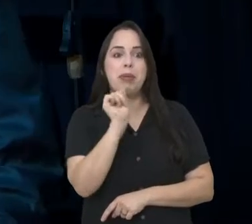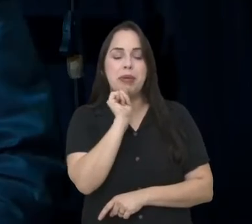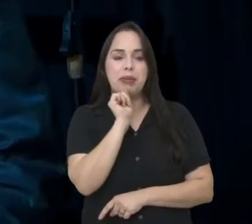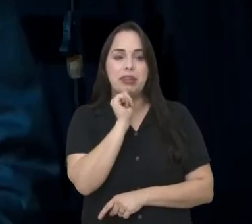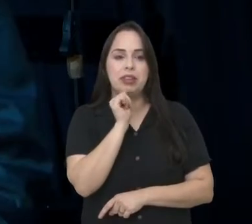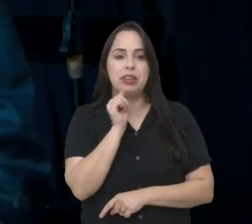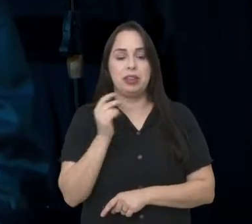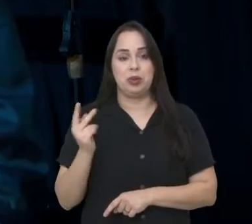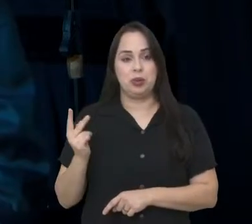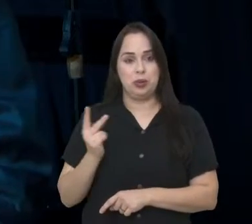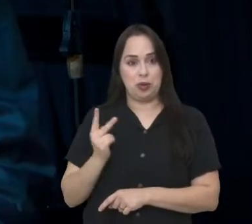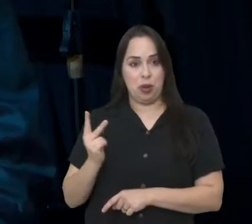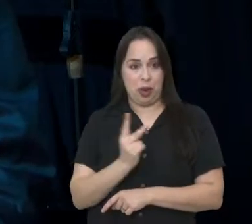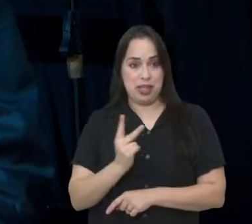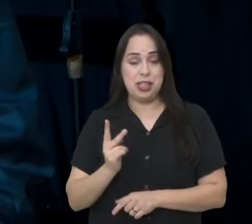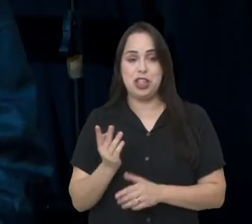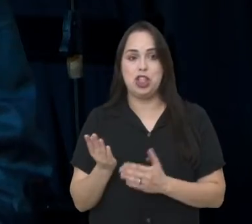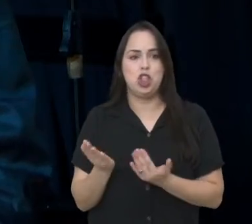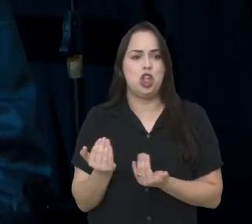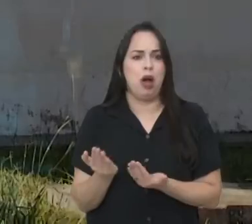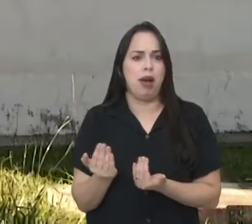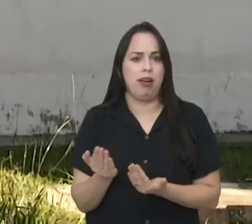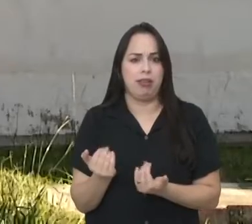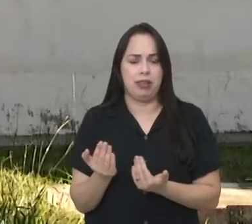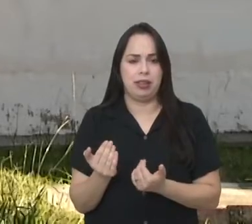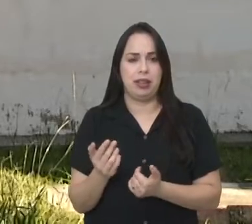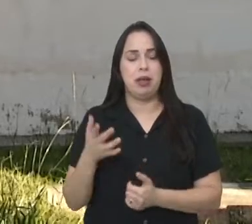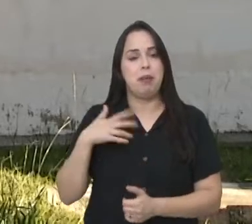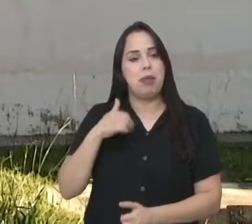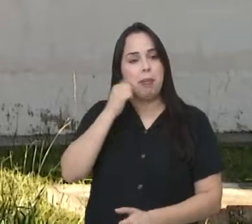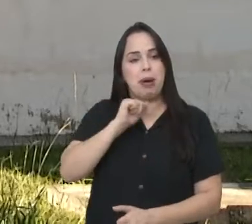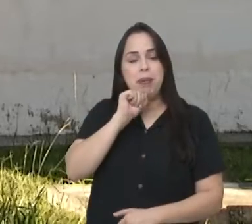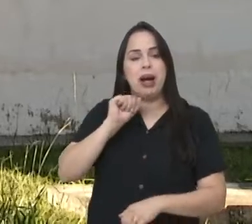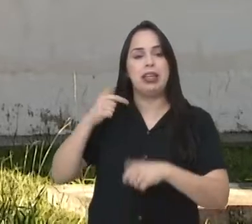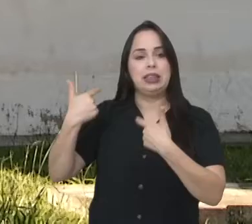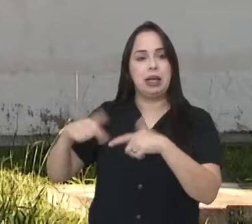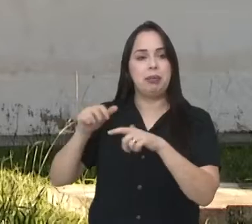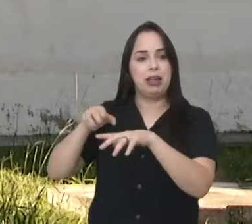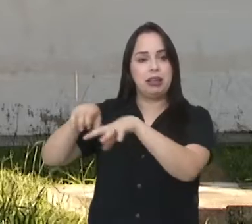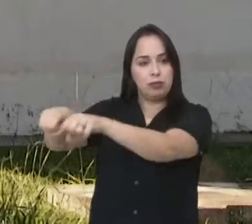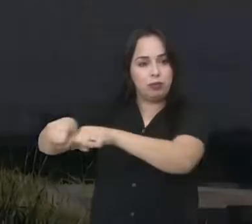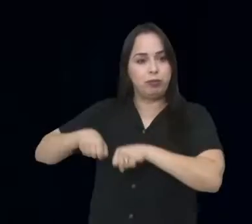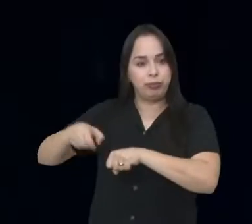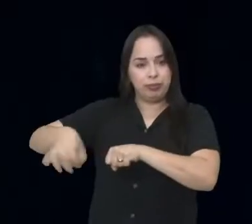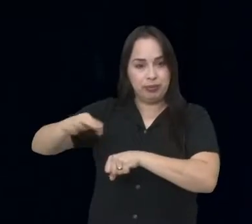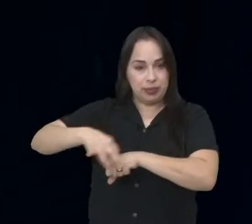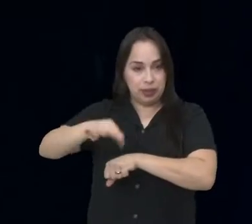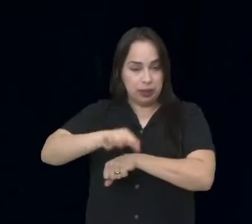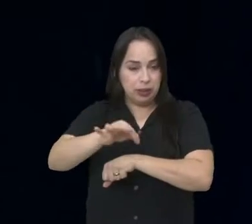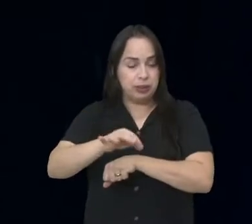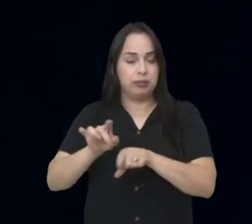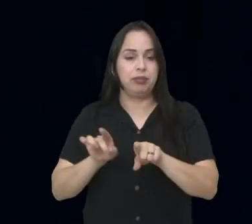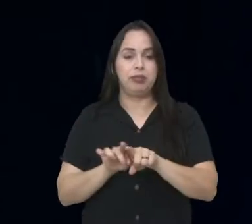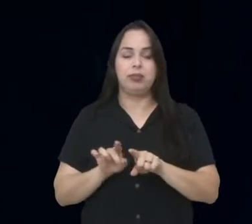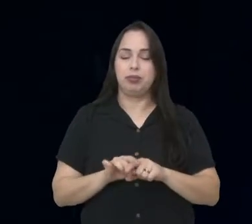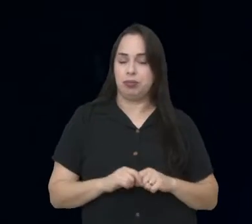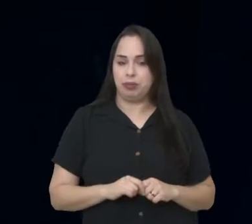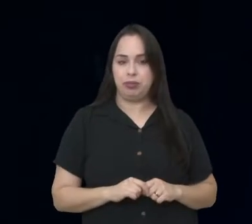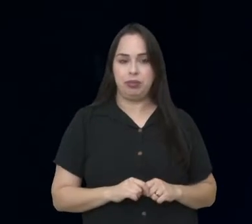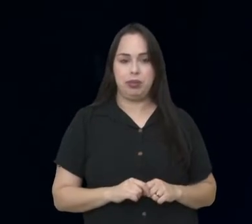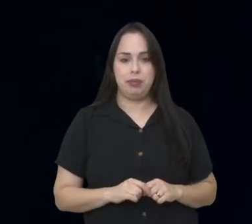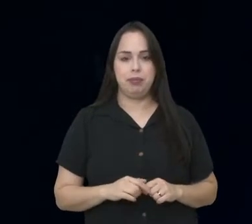eram muito novos, né, quando se casaram. Minha mãe trabalhava na tecelagem Paraíba. Esse armazém é até uma história